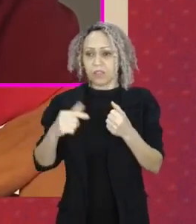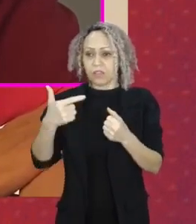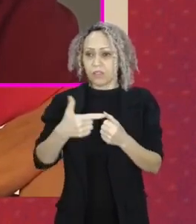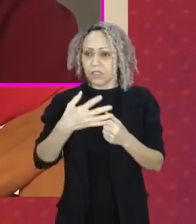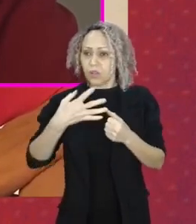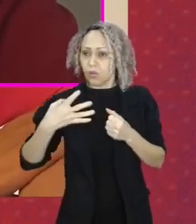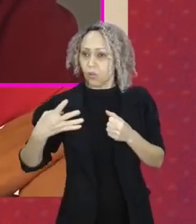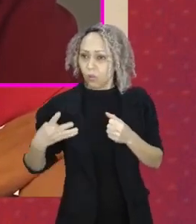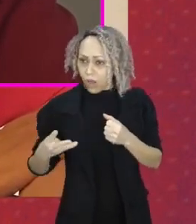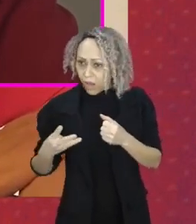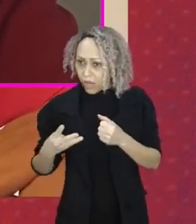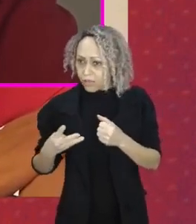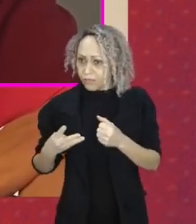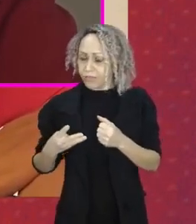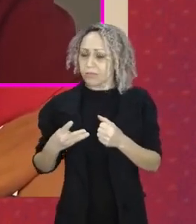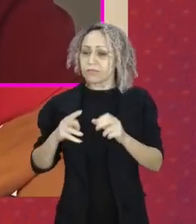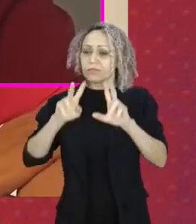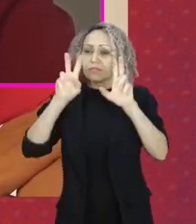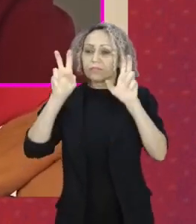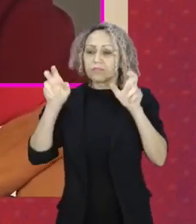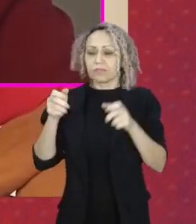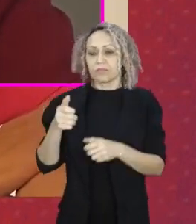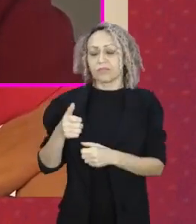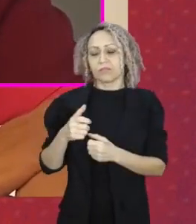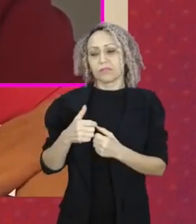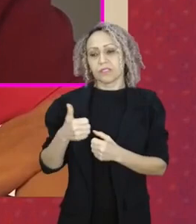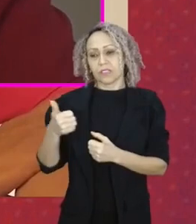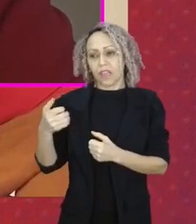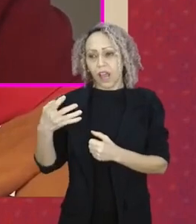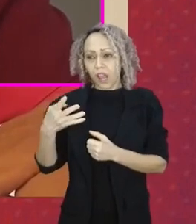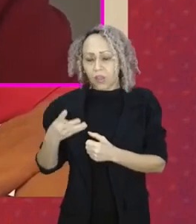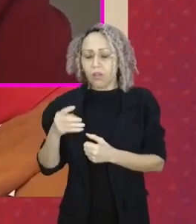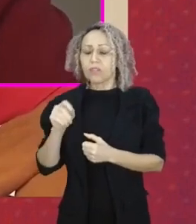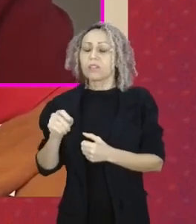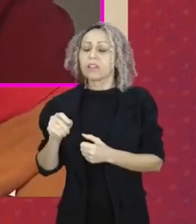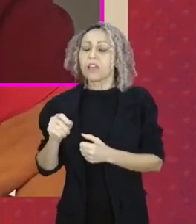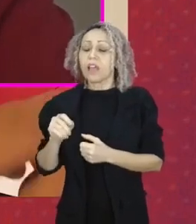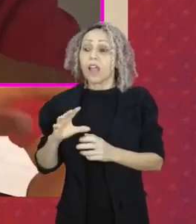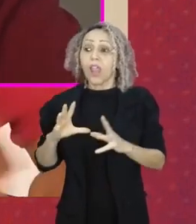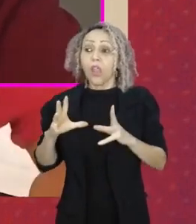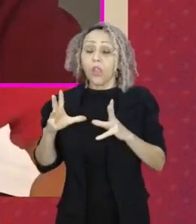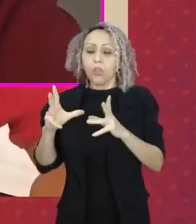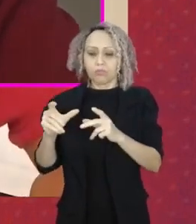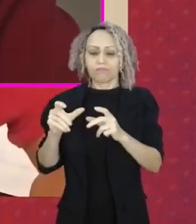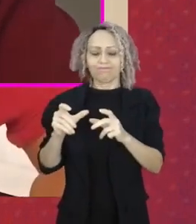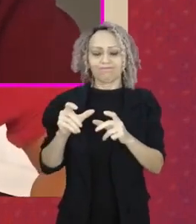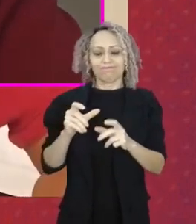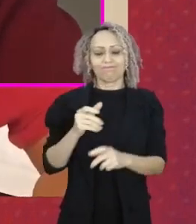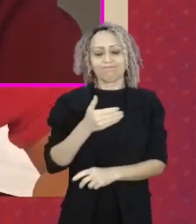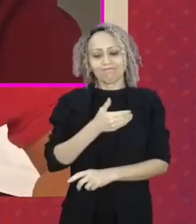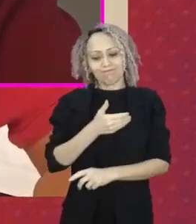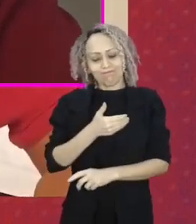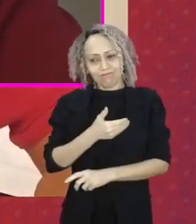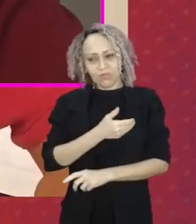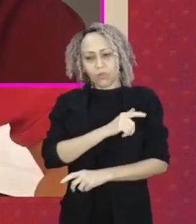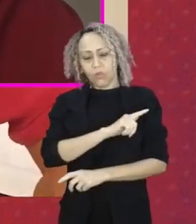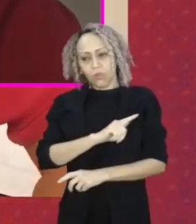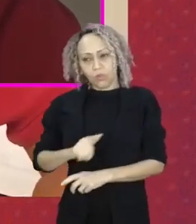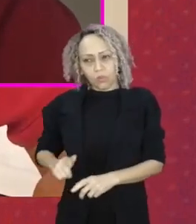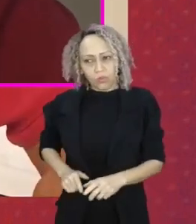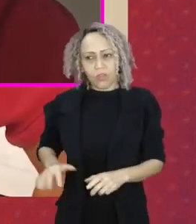que compete a todos os níveis de organização do Estado legislar